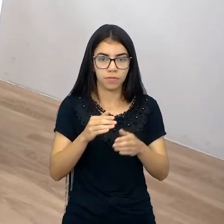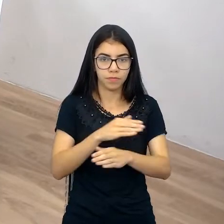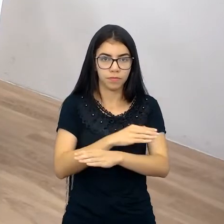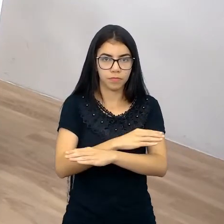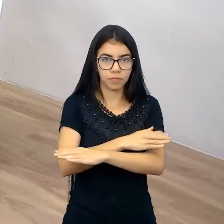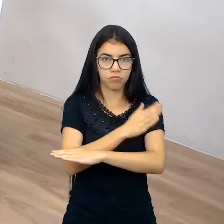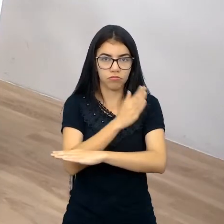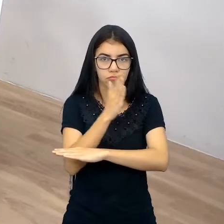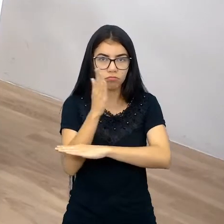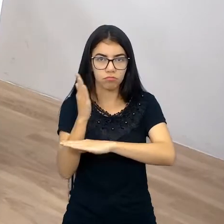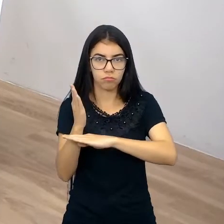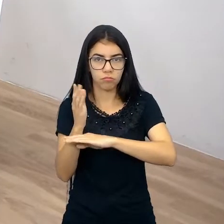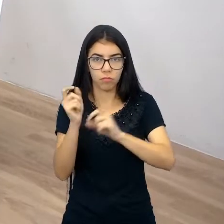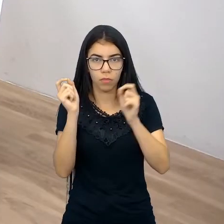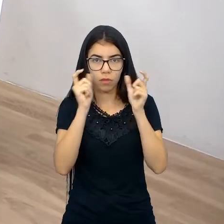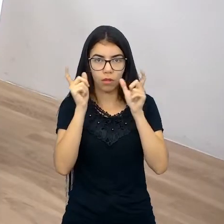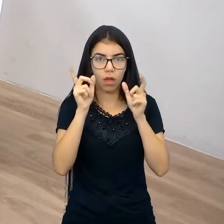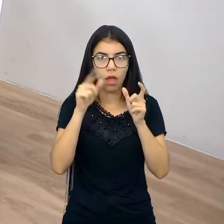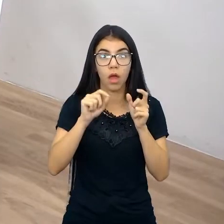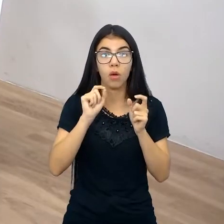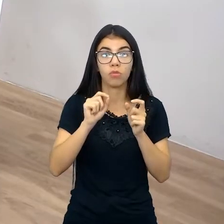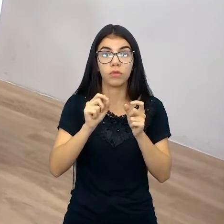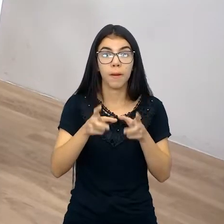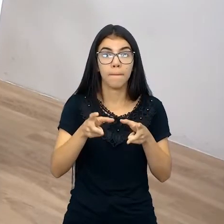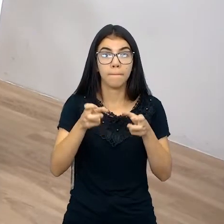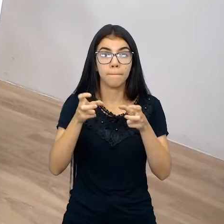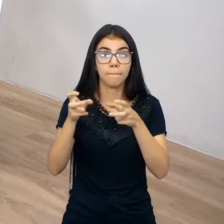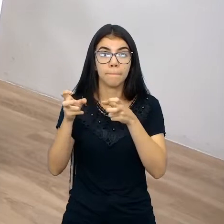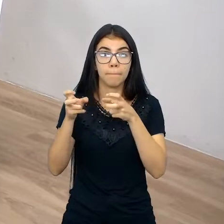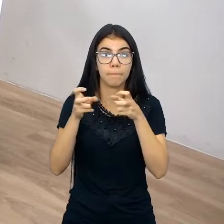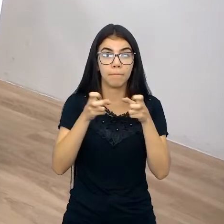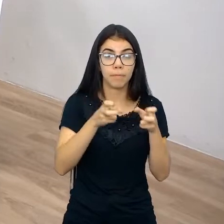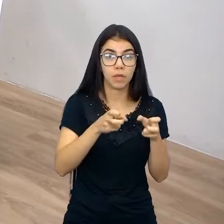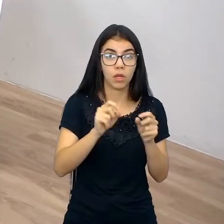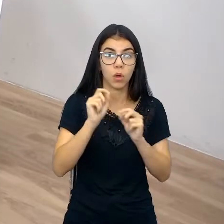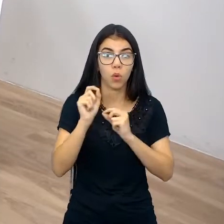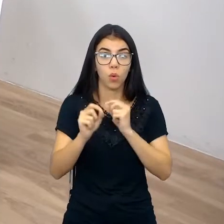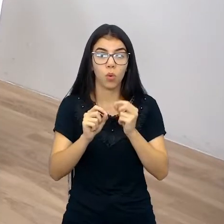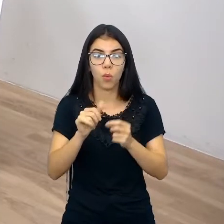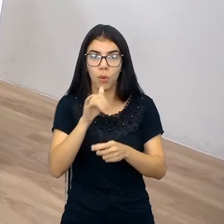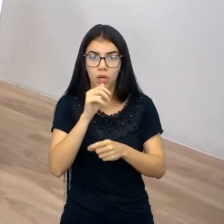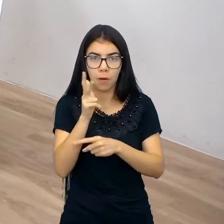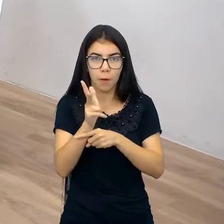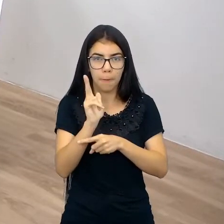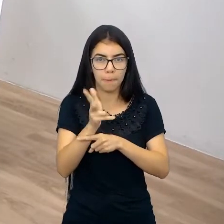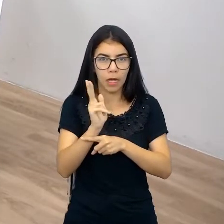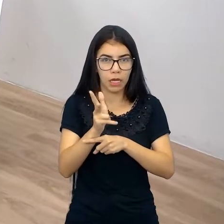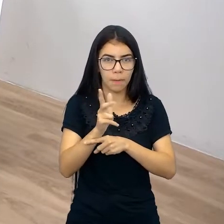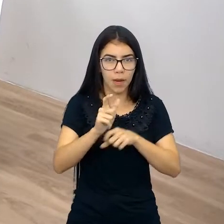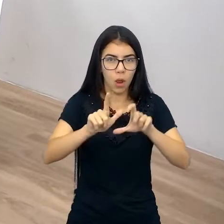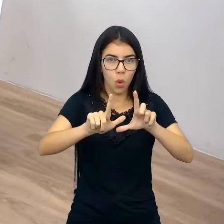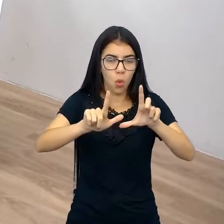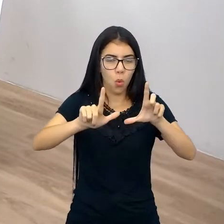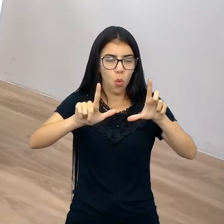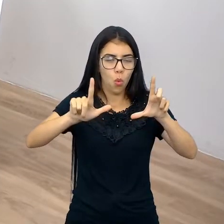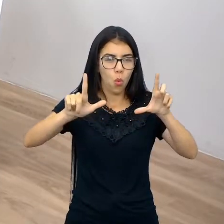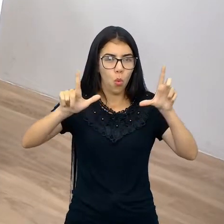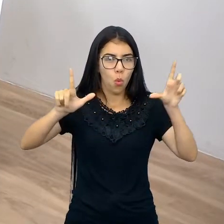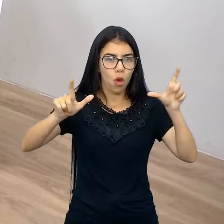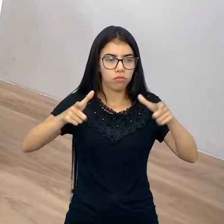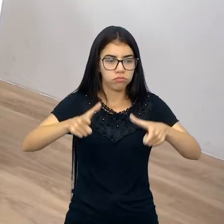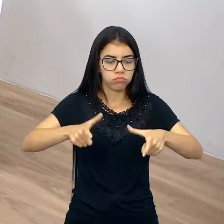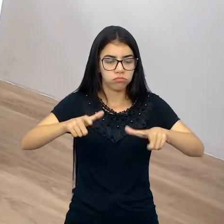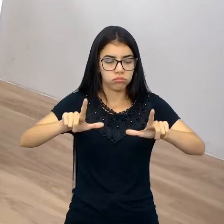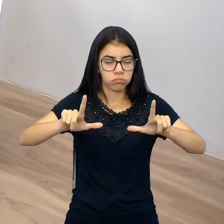tipo, o cortiço abre na janela. Aí você vai ampliando e vai como se fosse uma câmera ampliando o espaço e mostrando mais e